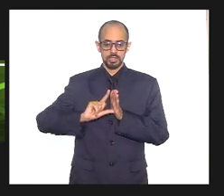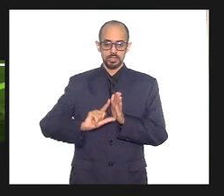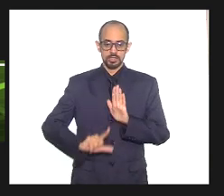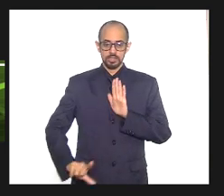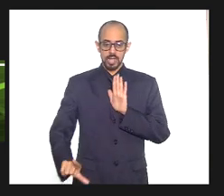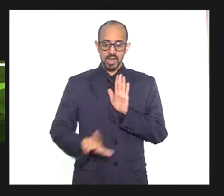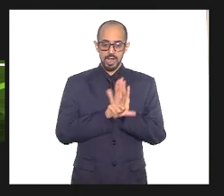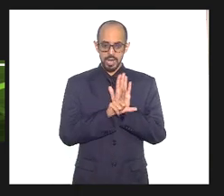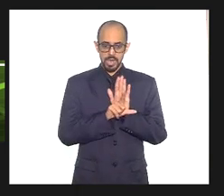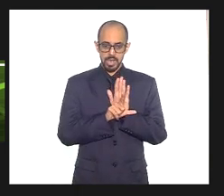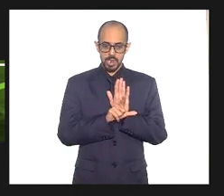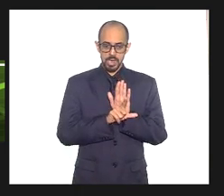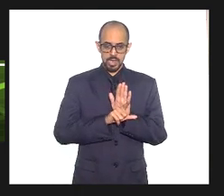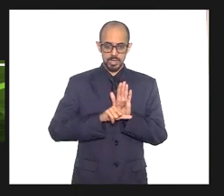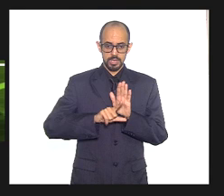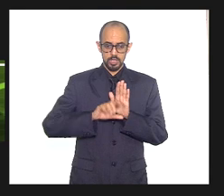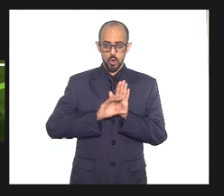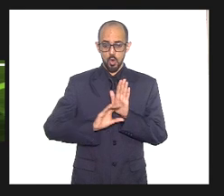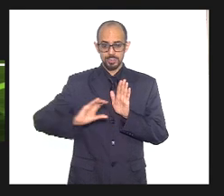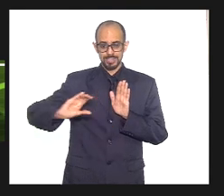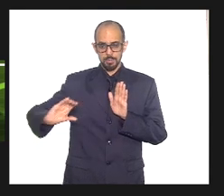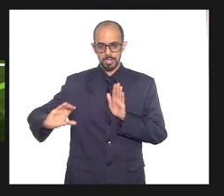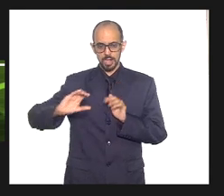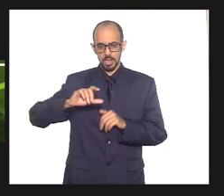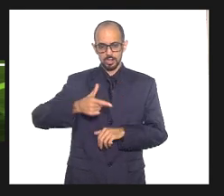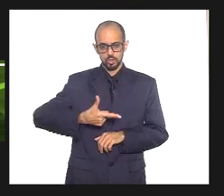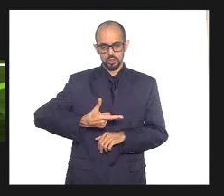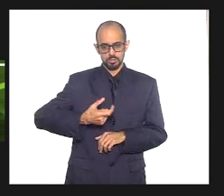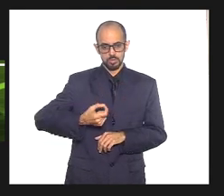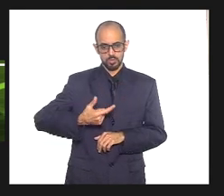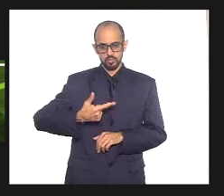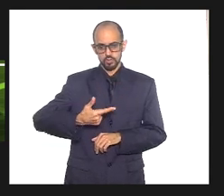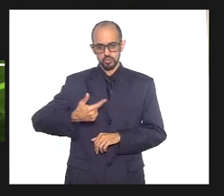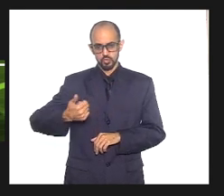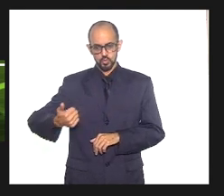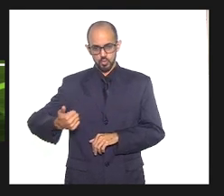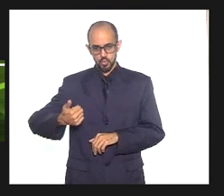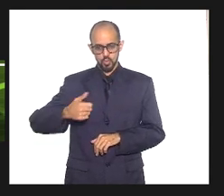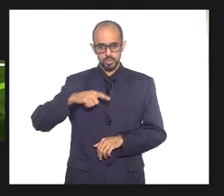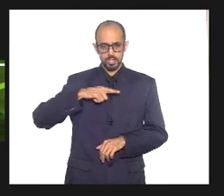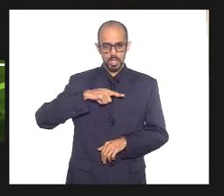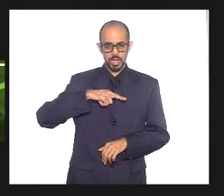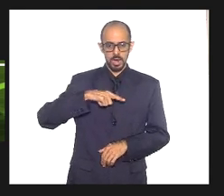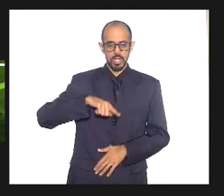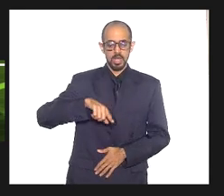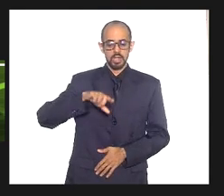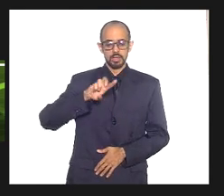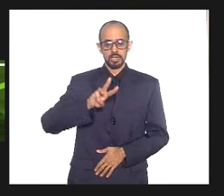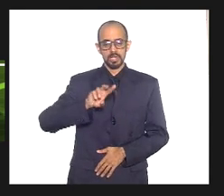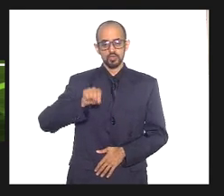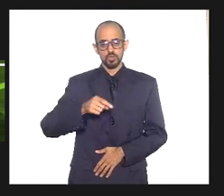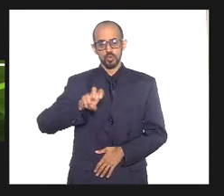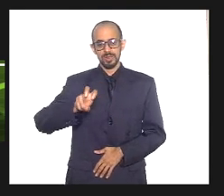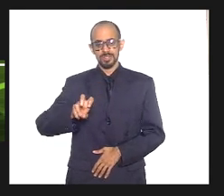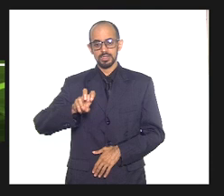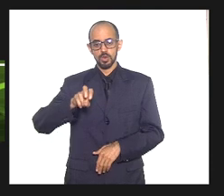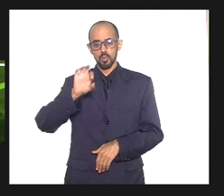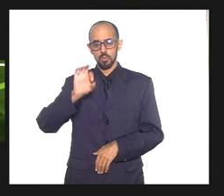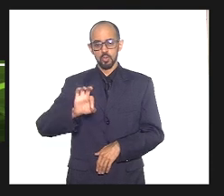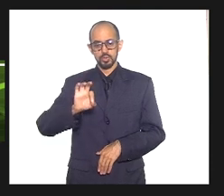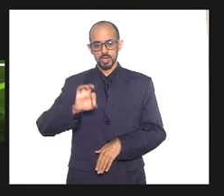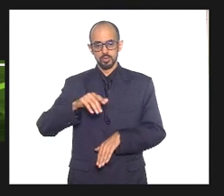Orçamentária 2021 era uma previsão para o PIB brasileiro de 3,5%, de crescimento de 3,5%, IPCA